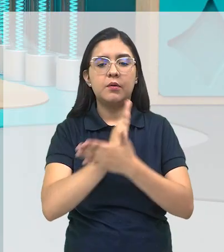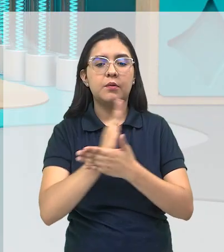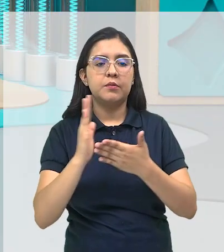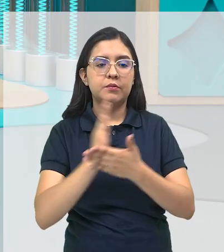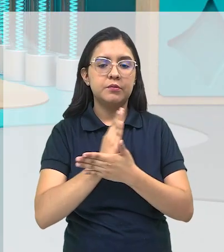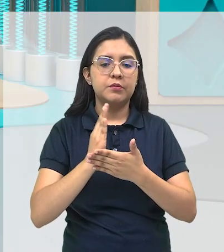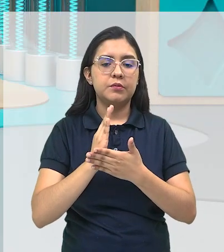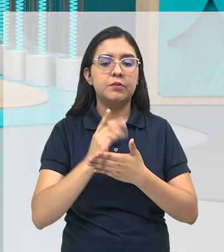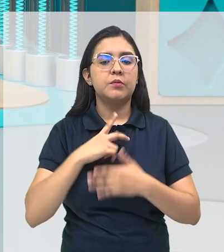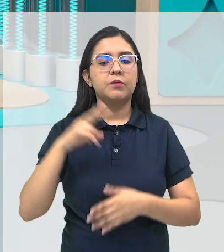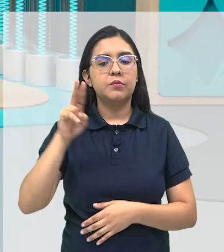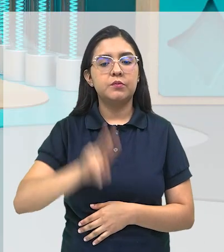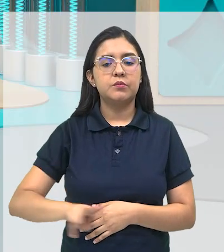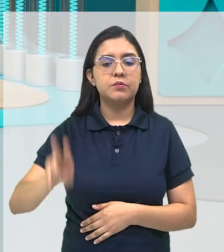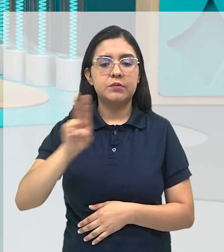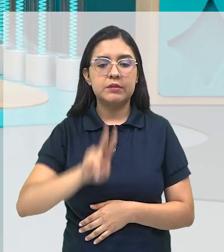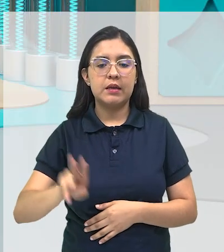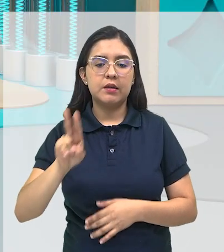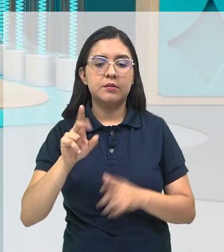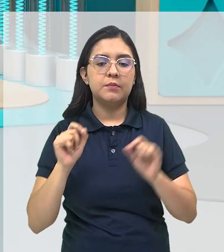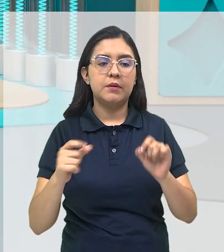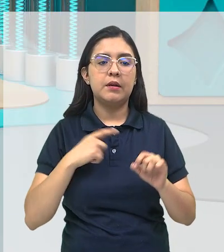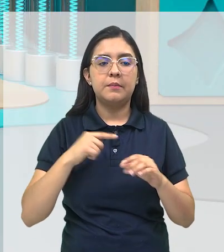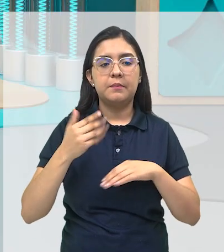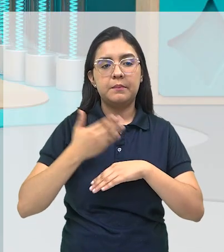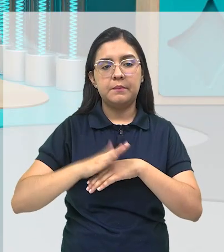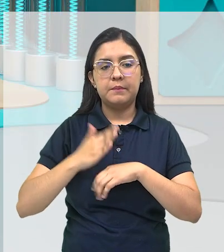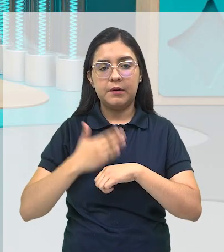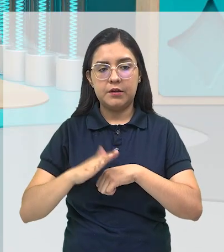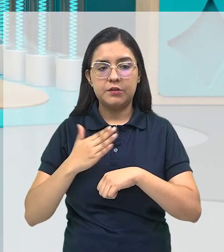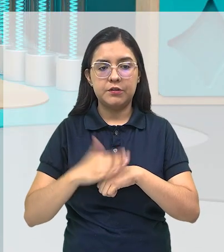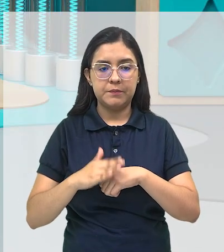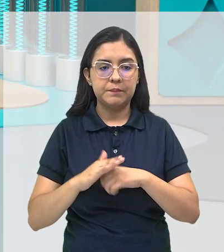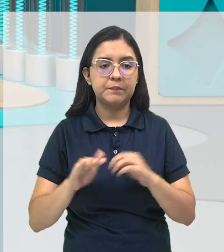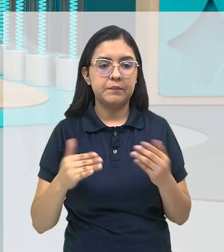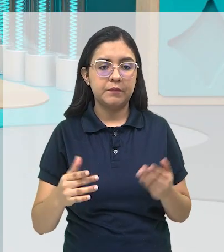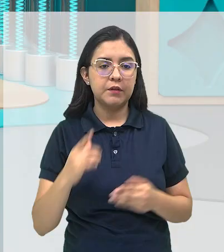equipamentos utilizados aí para a prática do hóquei. A gente vai